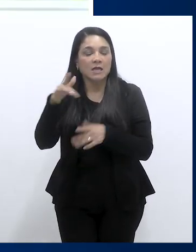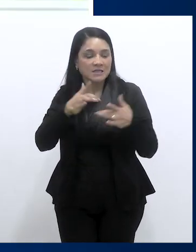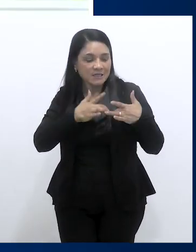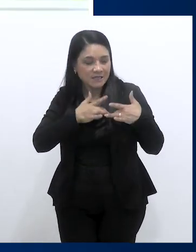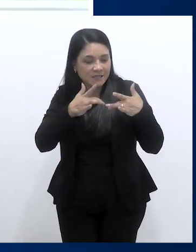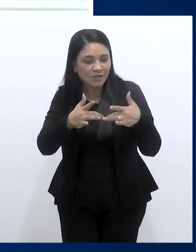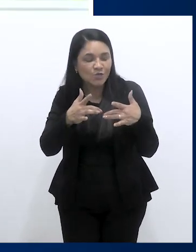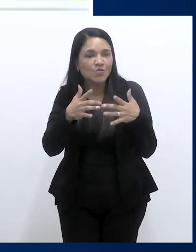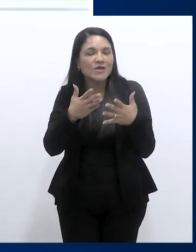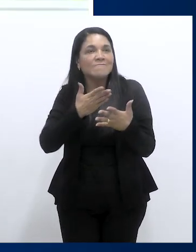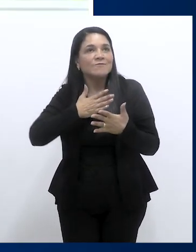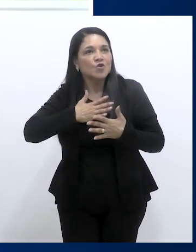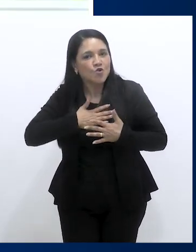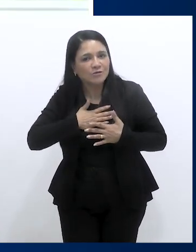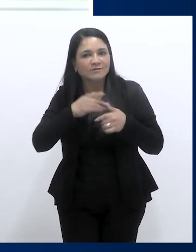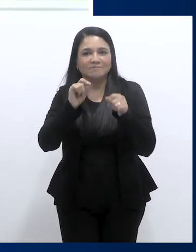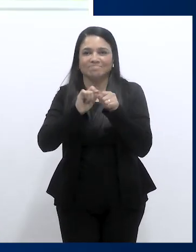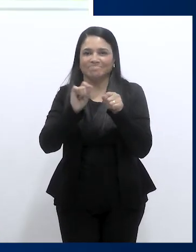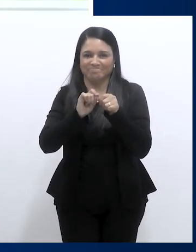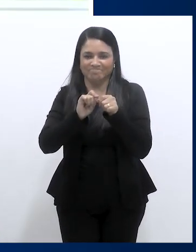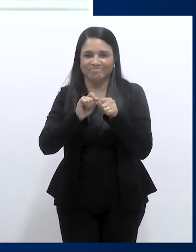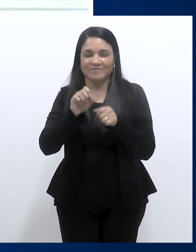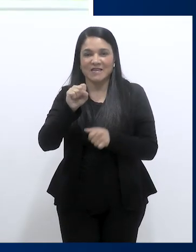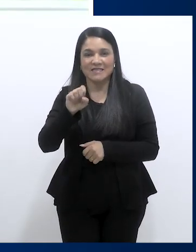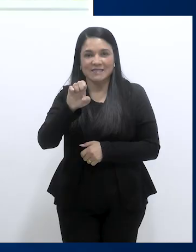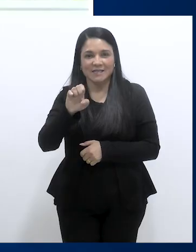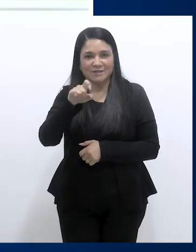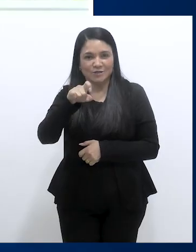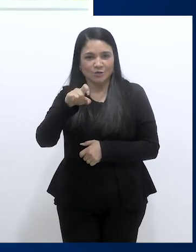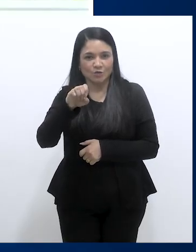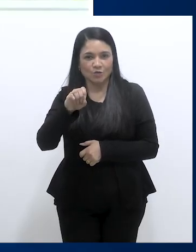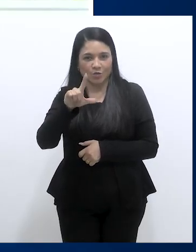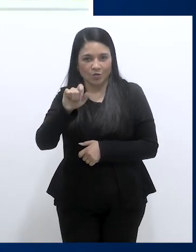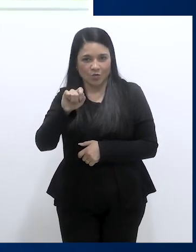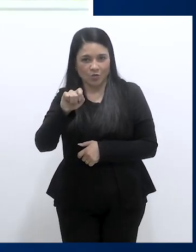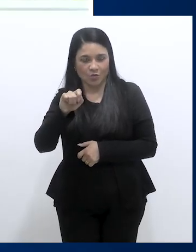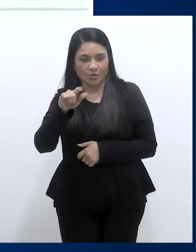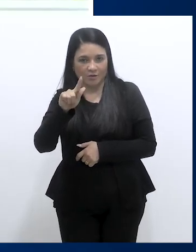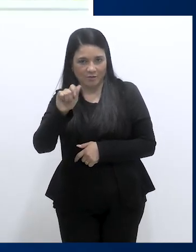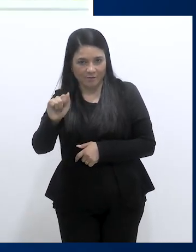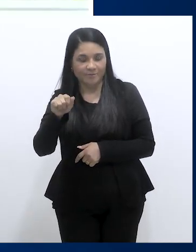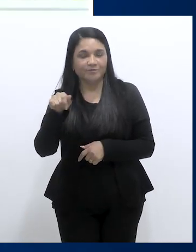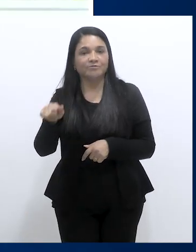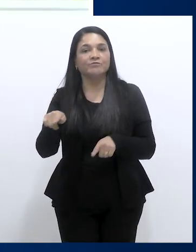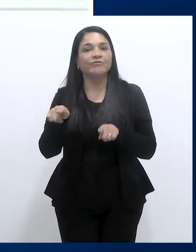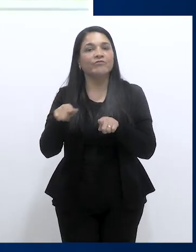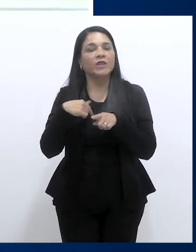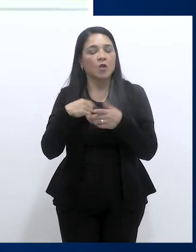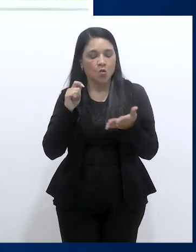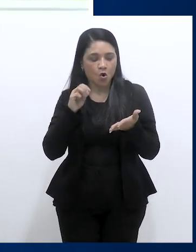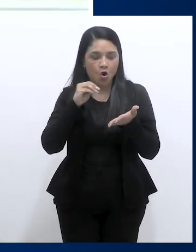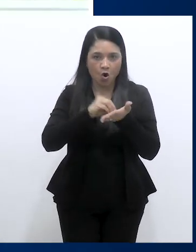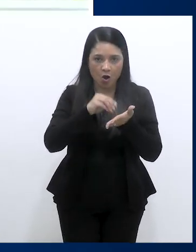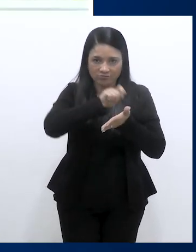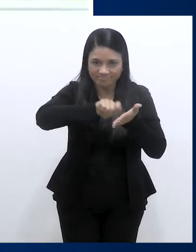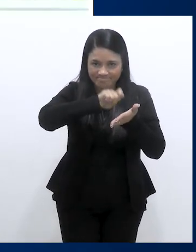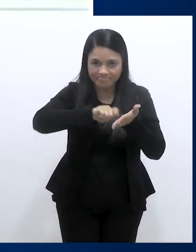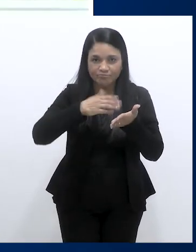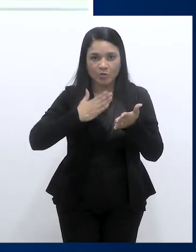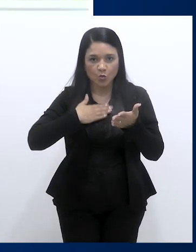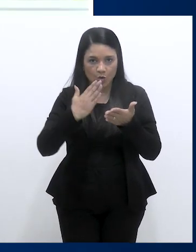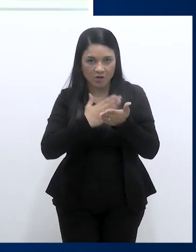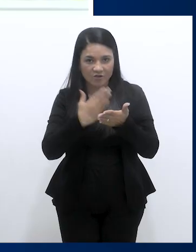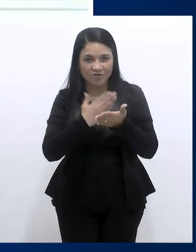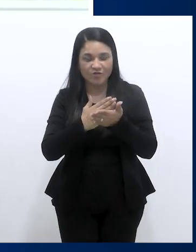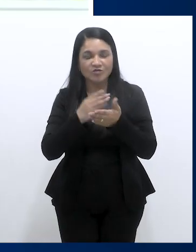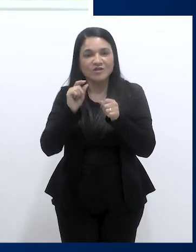Instagram, ela foi se dedicar àquilo que ela gostava de fazer. Eu até coloco no meu livro que eu não sei se a gente